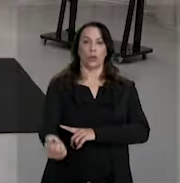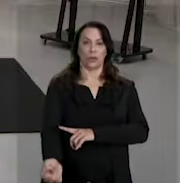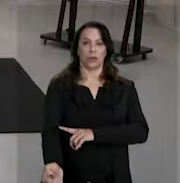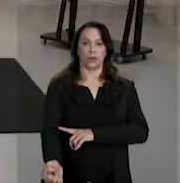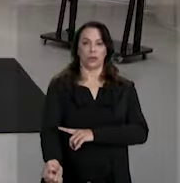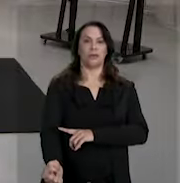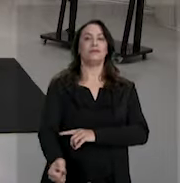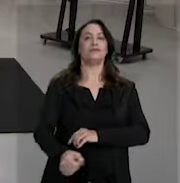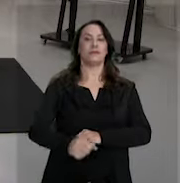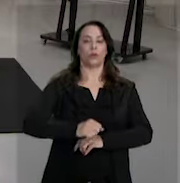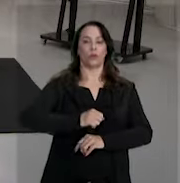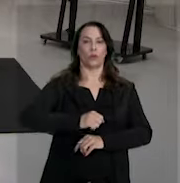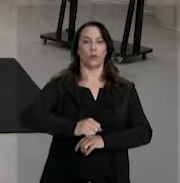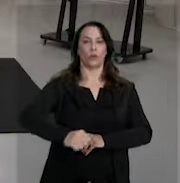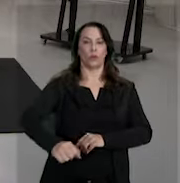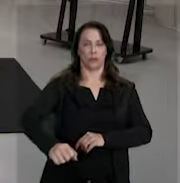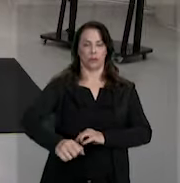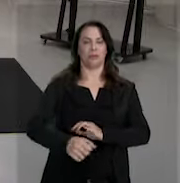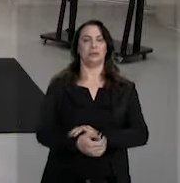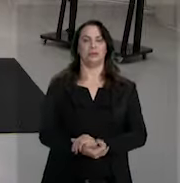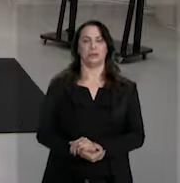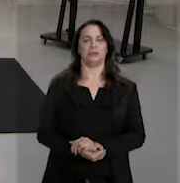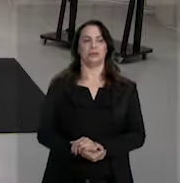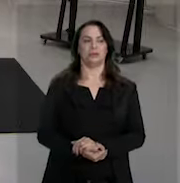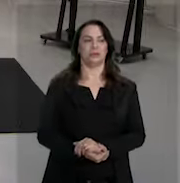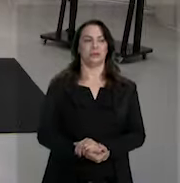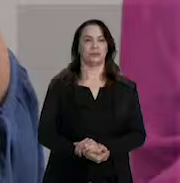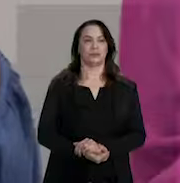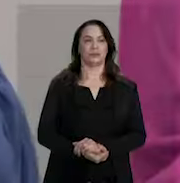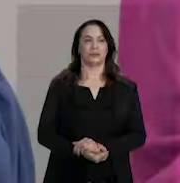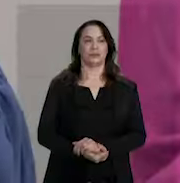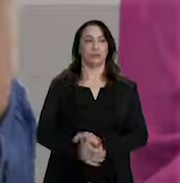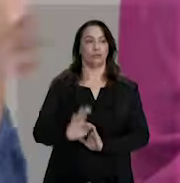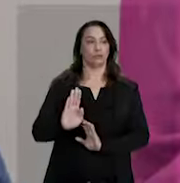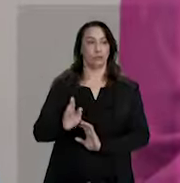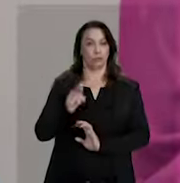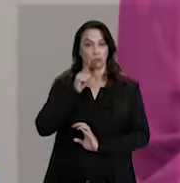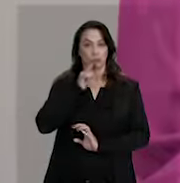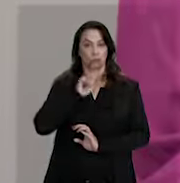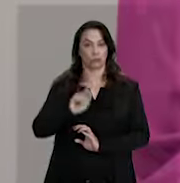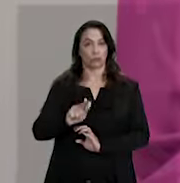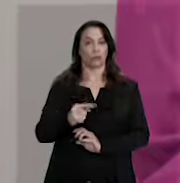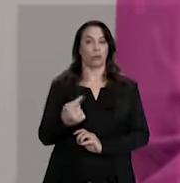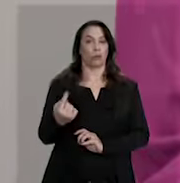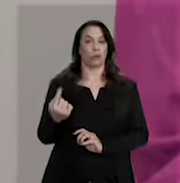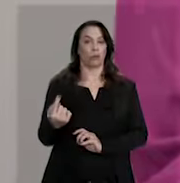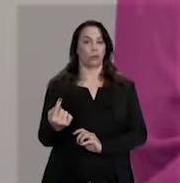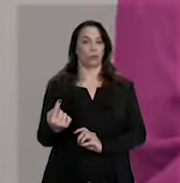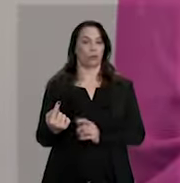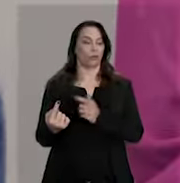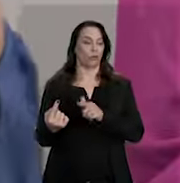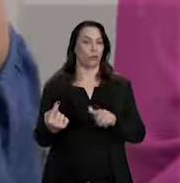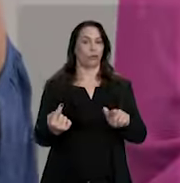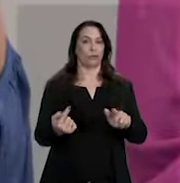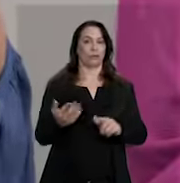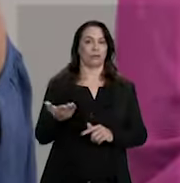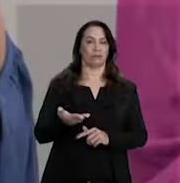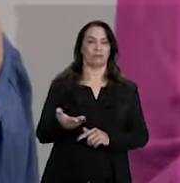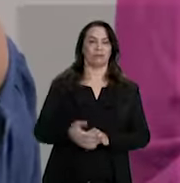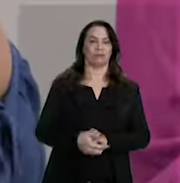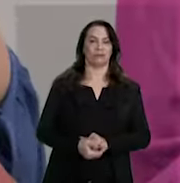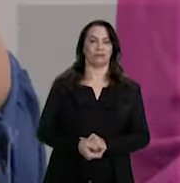Então, aqui a gente tem, né, já um dos braços. Prontinho. Mesma coisa do outro lado.